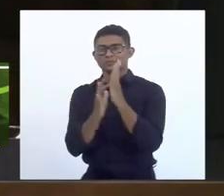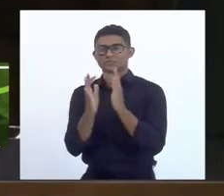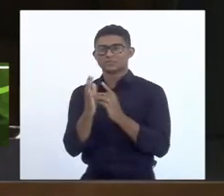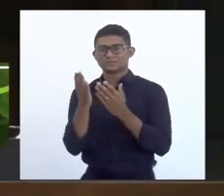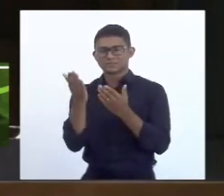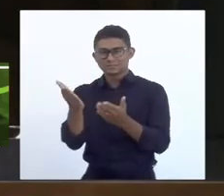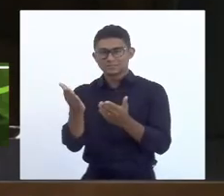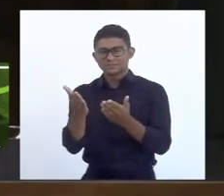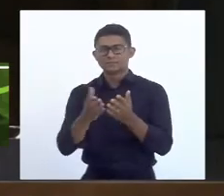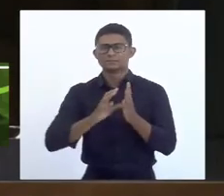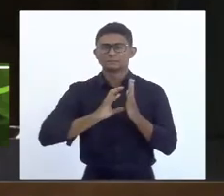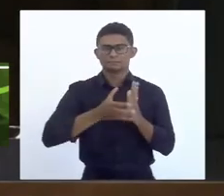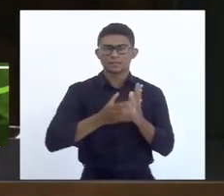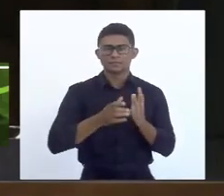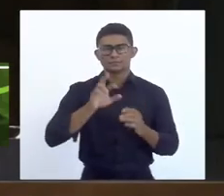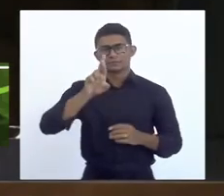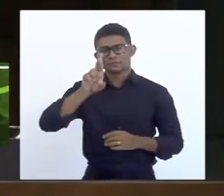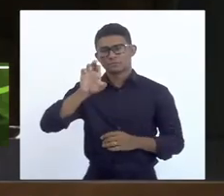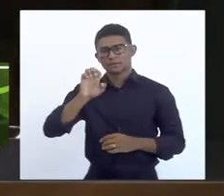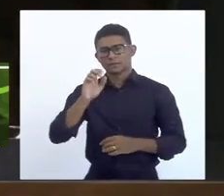pelo Partido Republicanos.